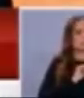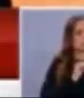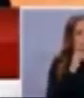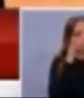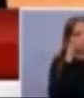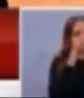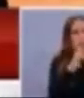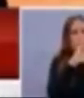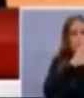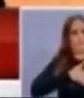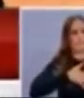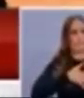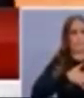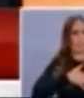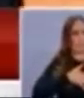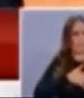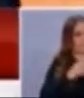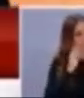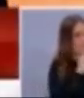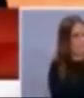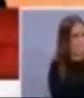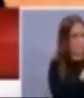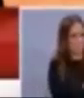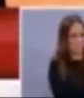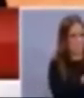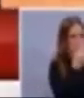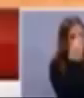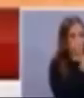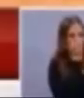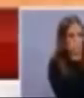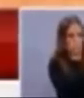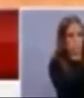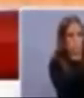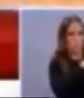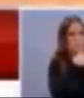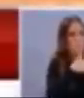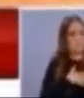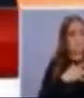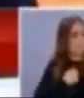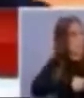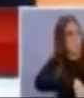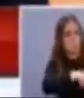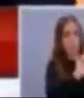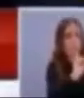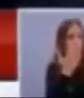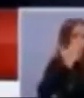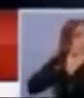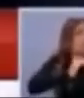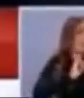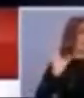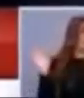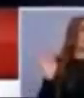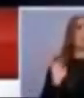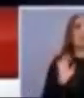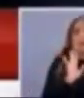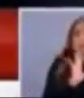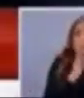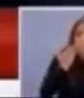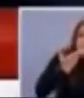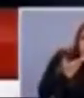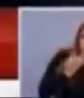é assistir esta gente dentro do clube eu não vou porque é um direito que assiste mas é uma obrigação moral